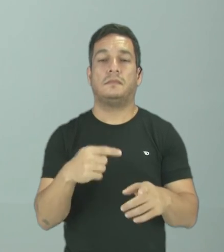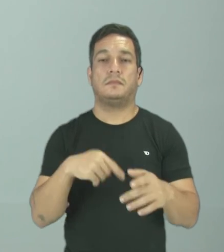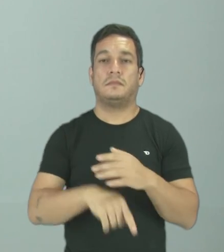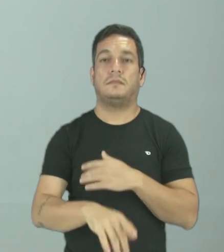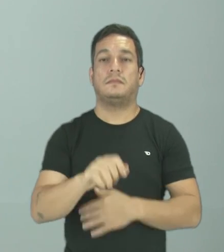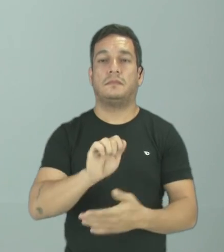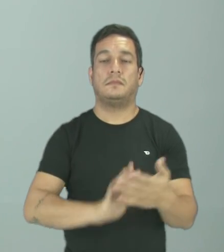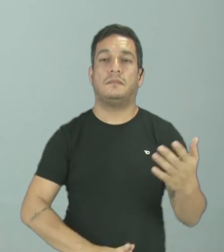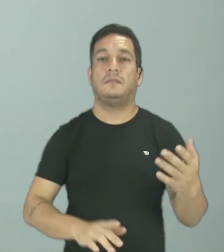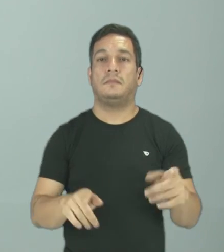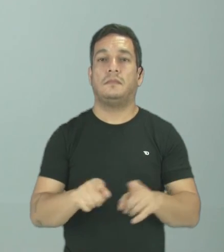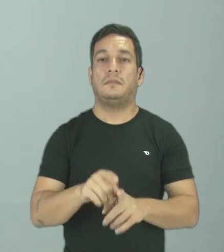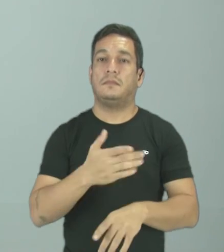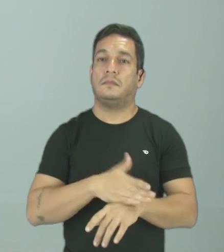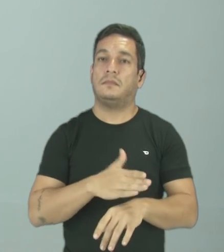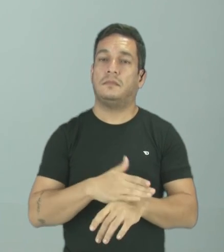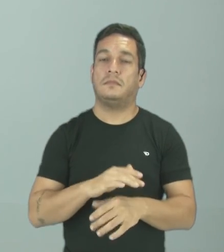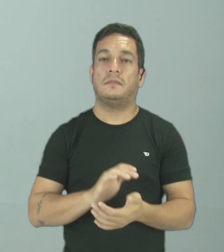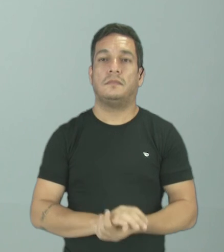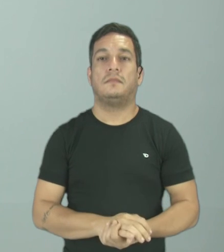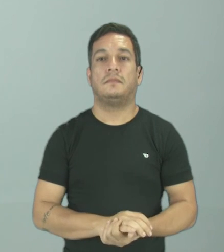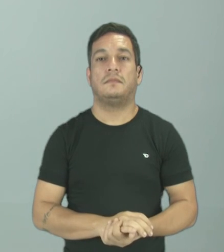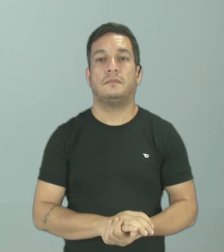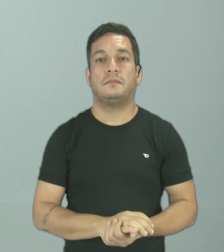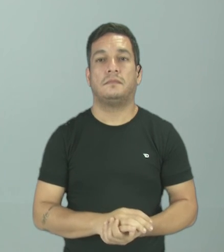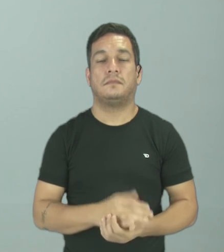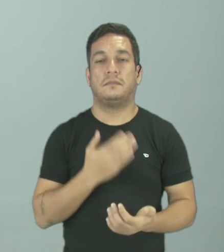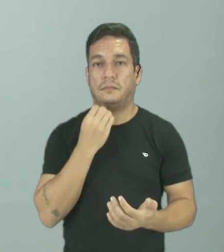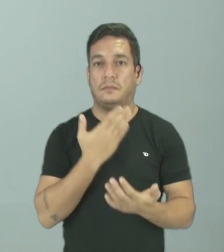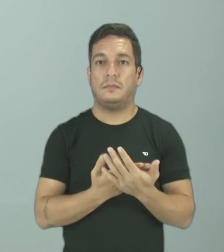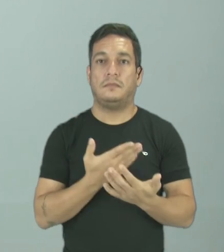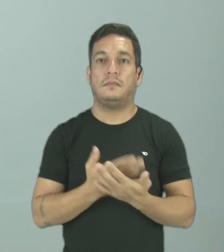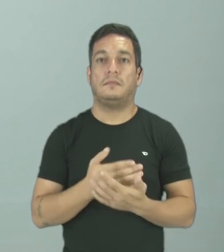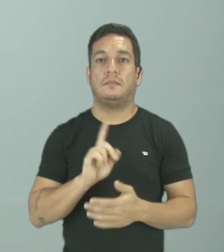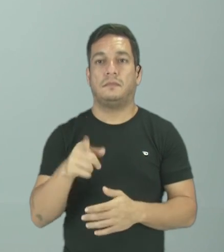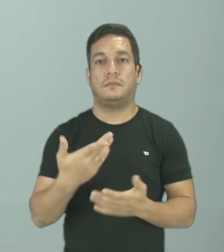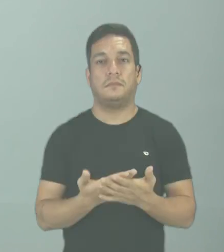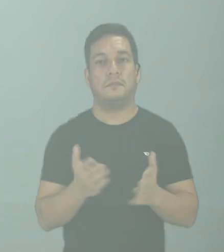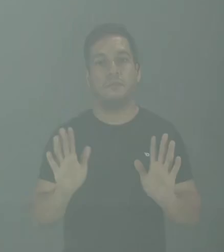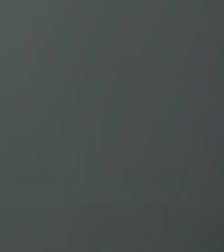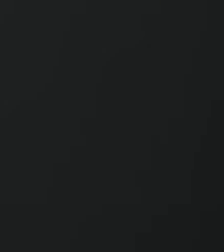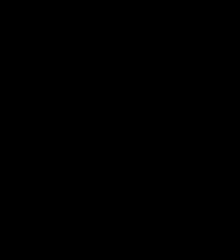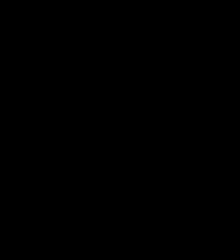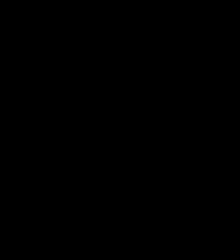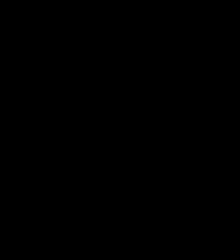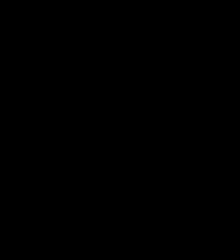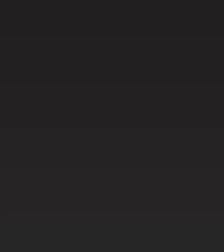complementares e exercitem. Uma boa aula e até a próxima.